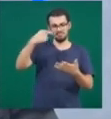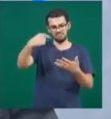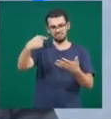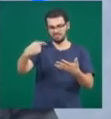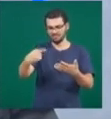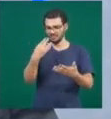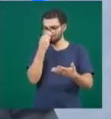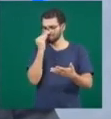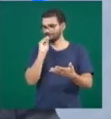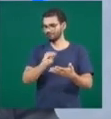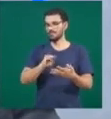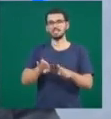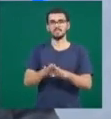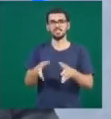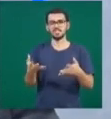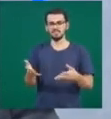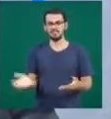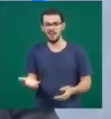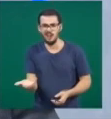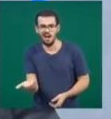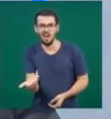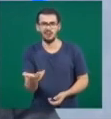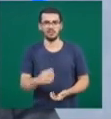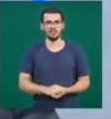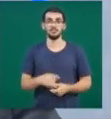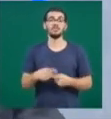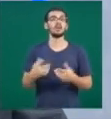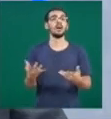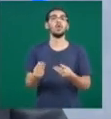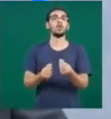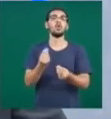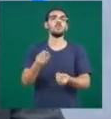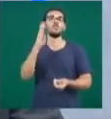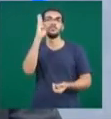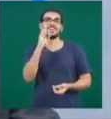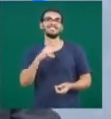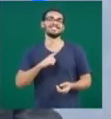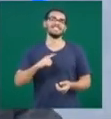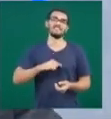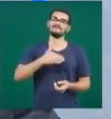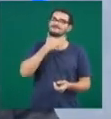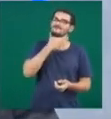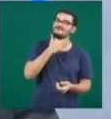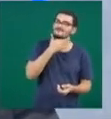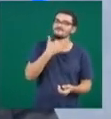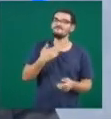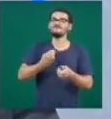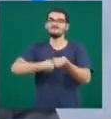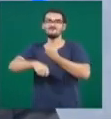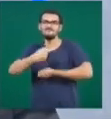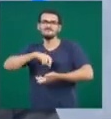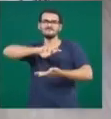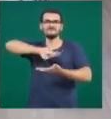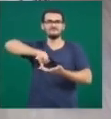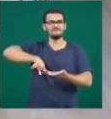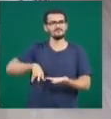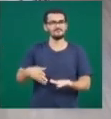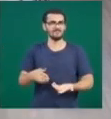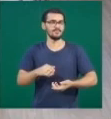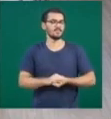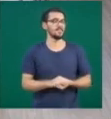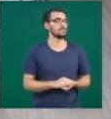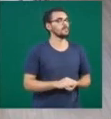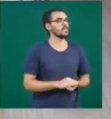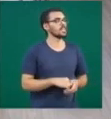foi feita a toque de caixa por toda essa problemática que a gente está vivendo no país, das crises políticas, econômicas e etc. Exemplo, não